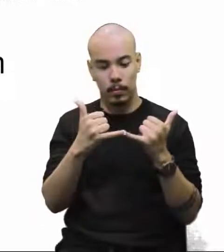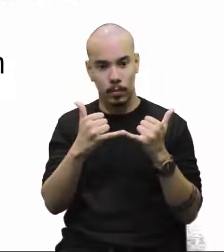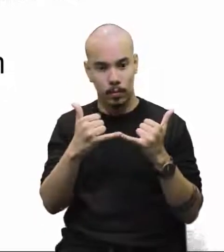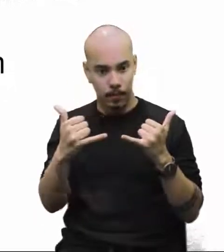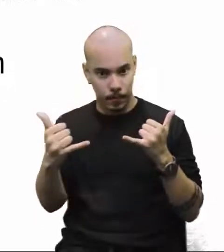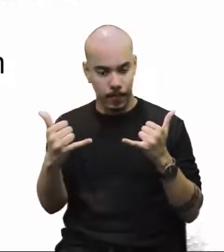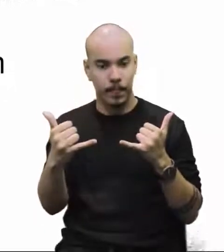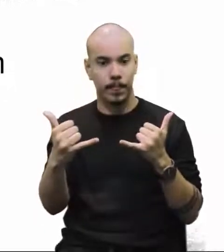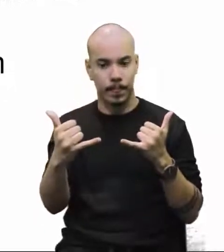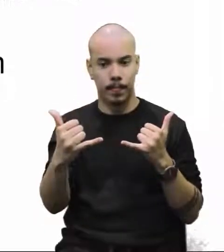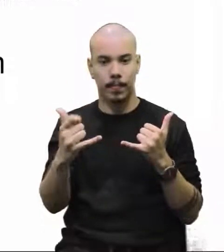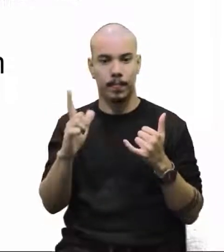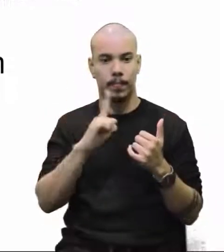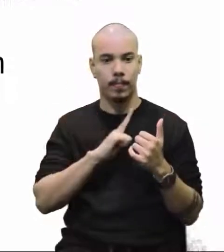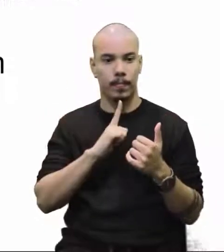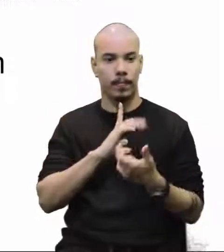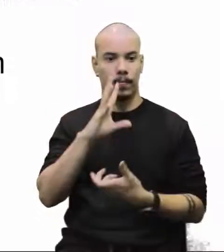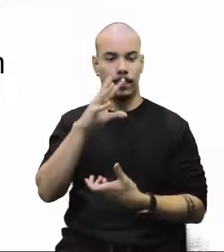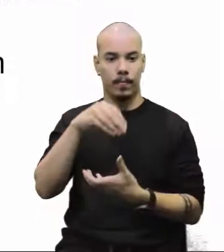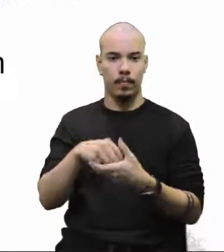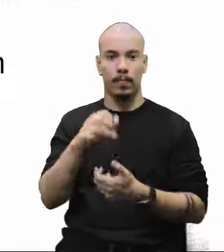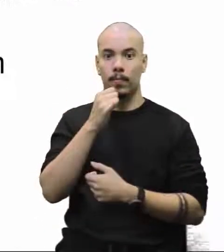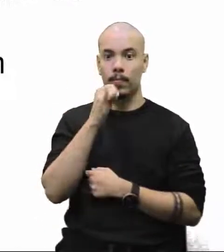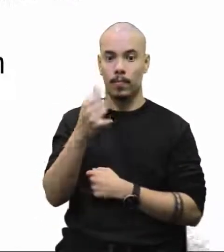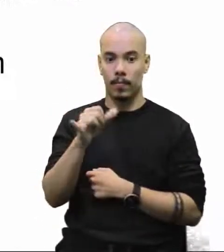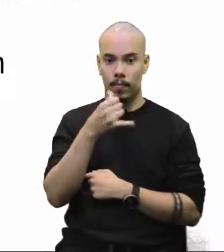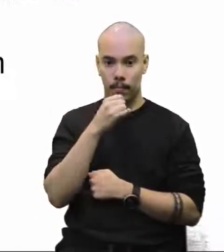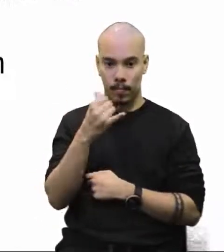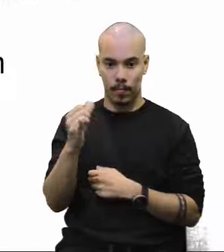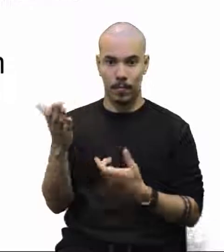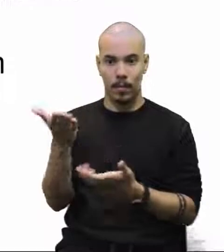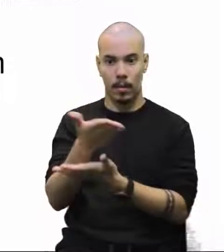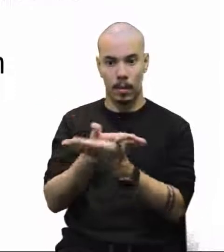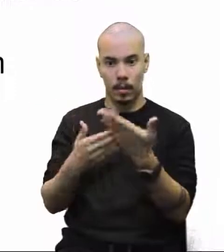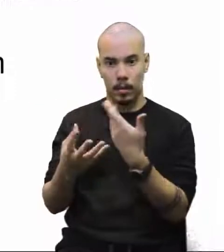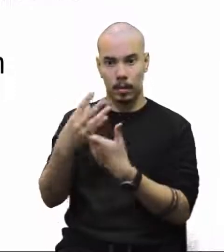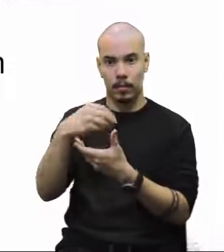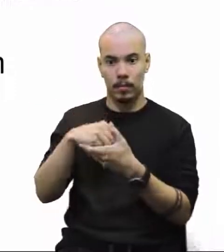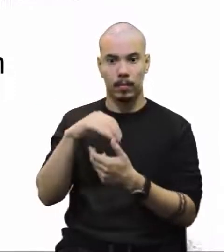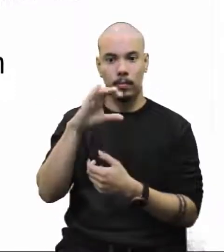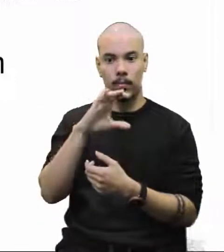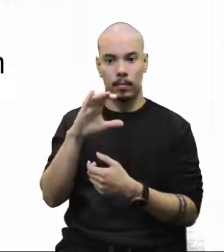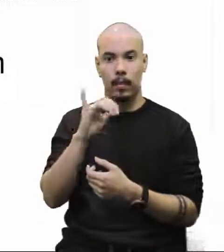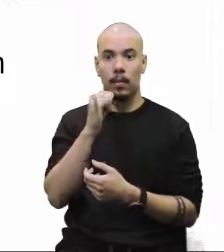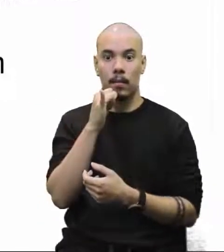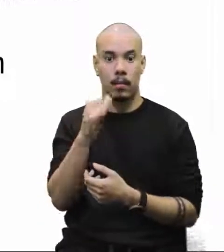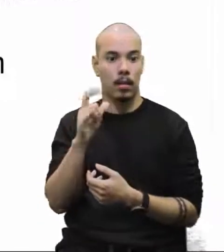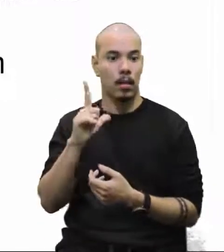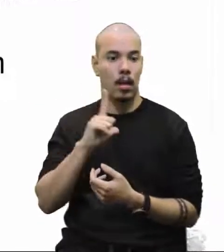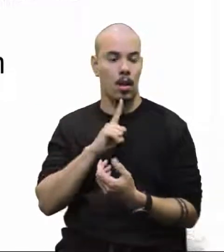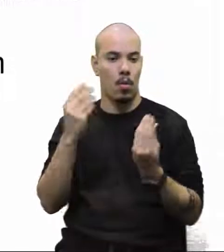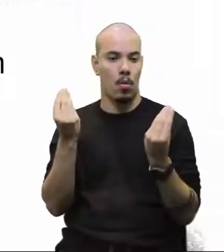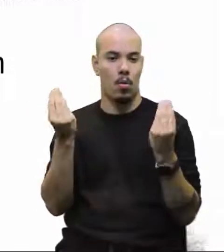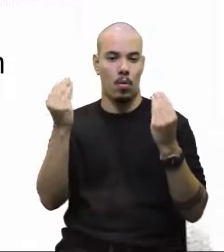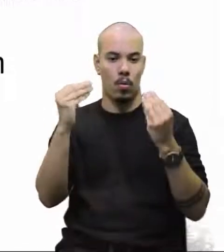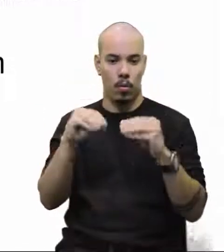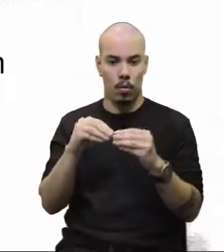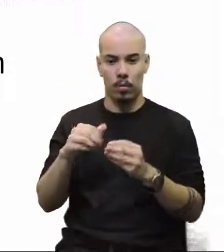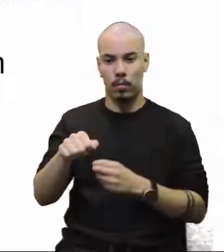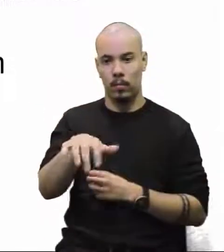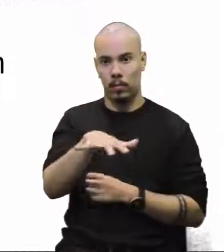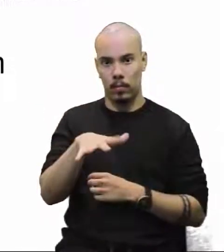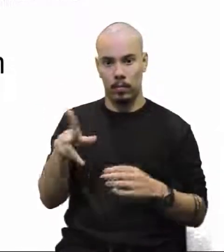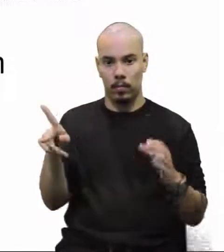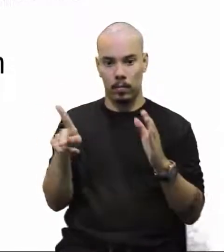condutor de eletricidade percorrido por uma corrente elétrica é colocado em um